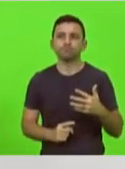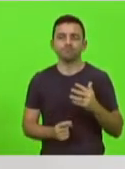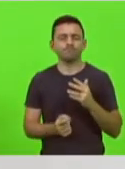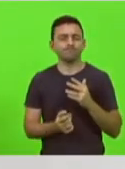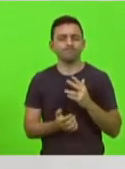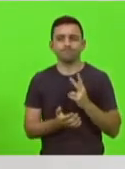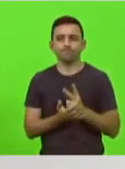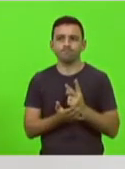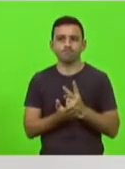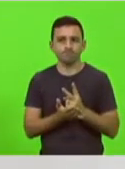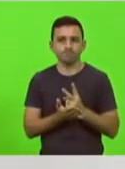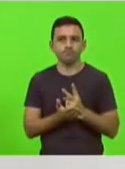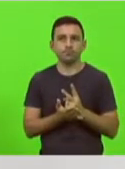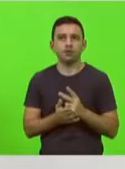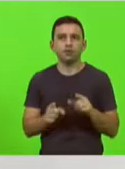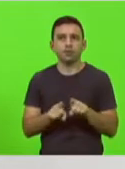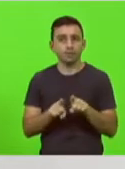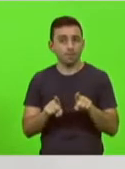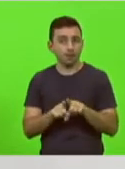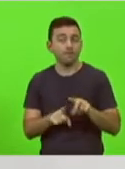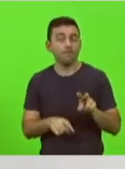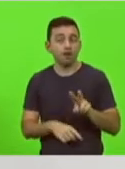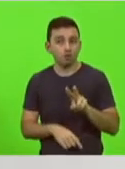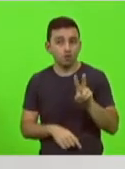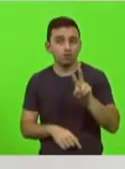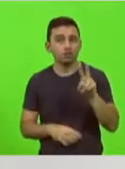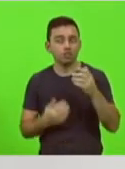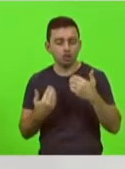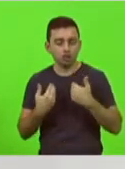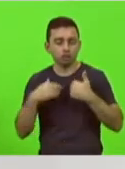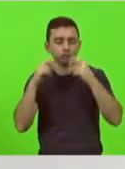e, ao mesmo tempo, também a valores,